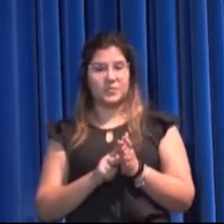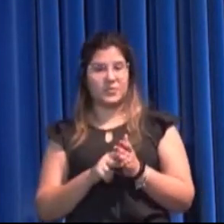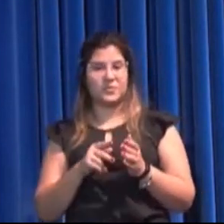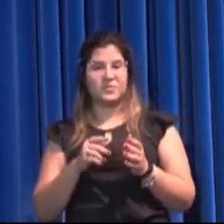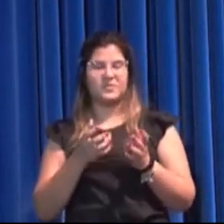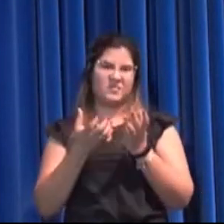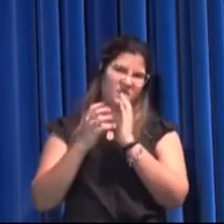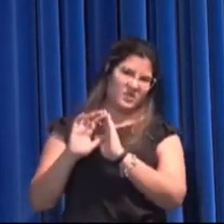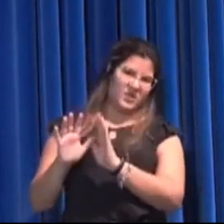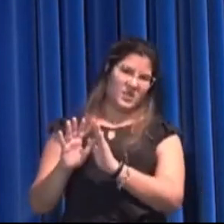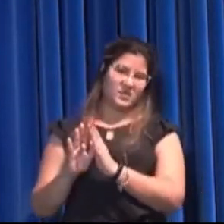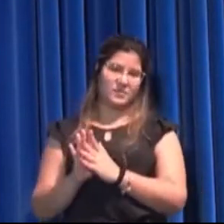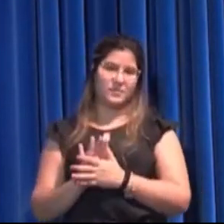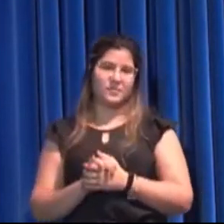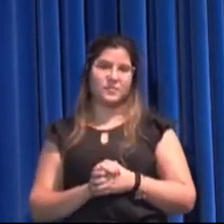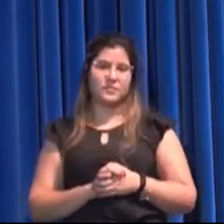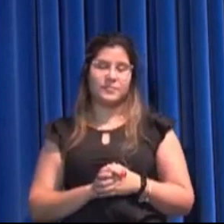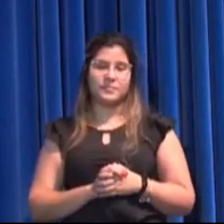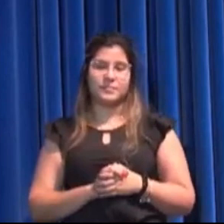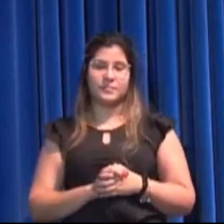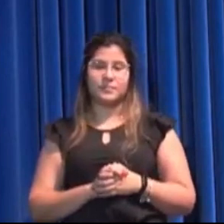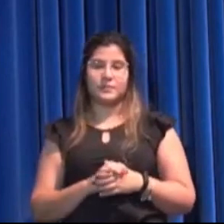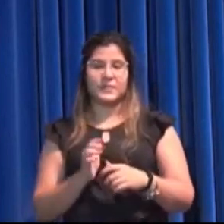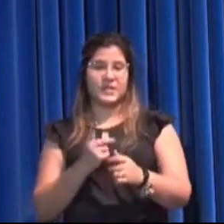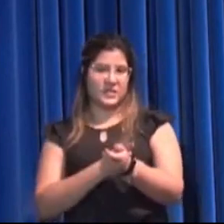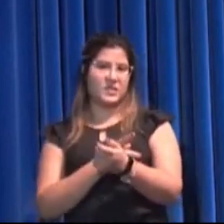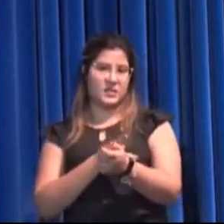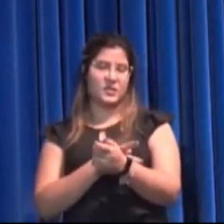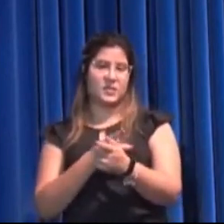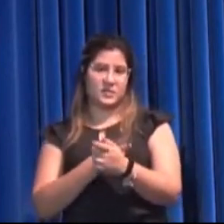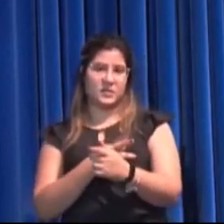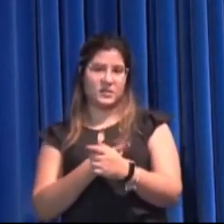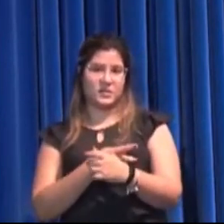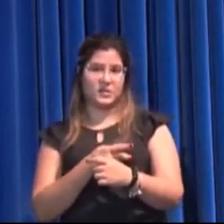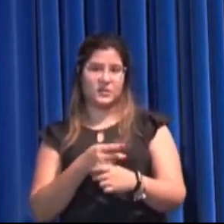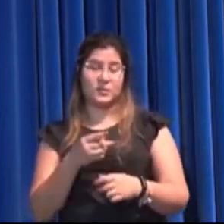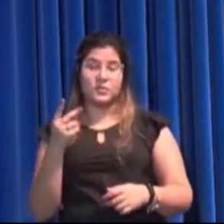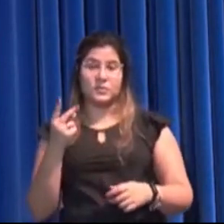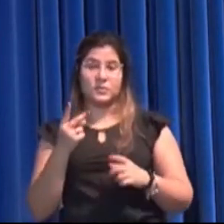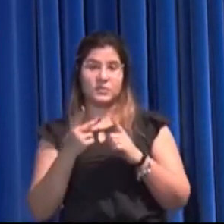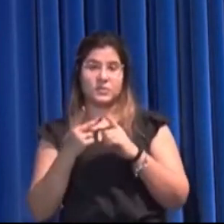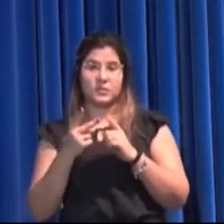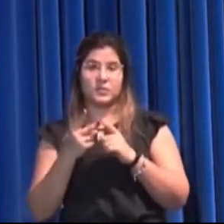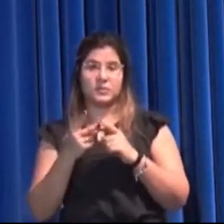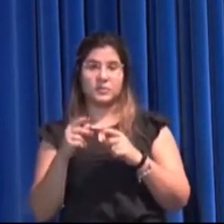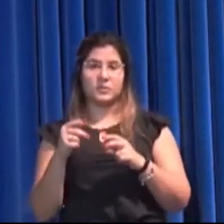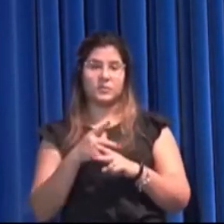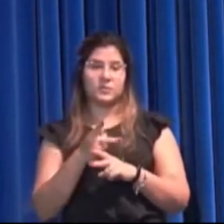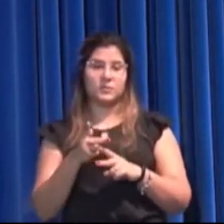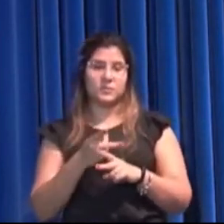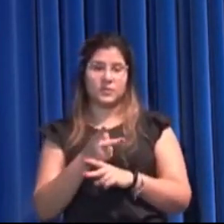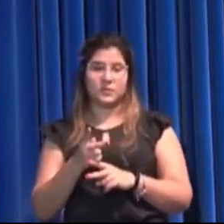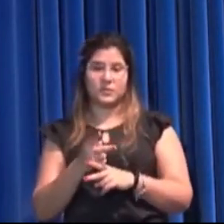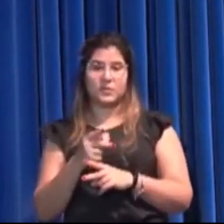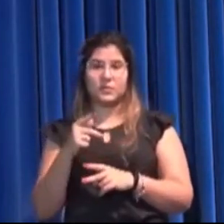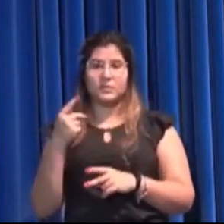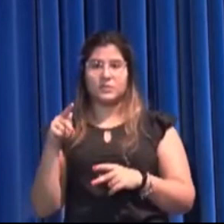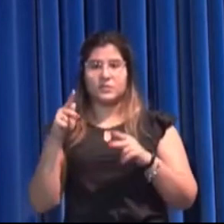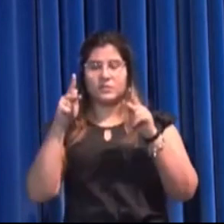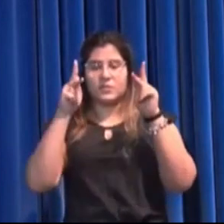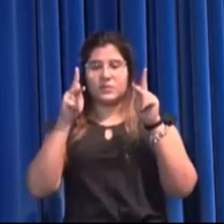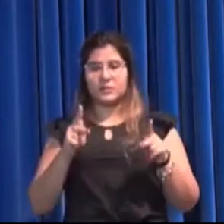E aí? Segundo, buscar a sua